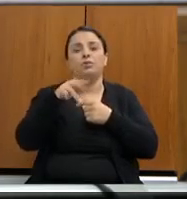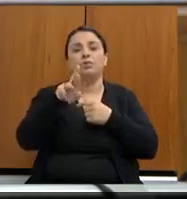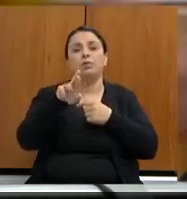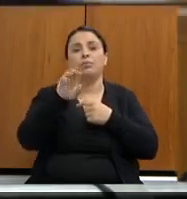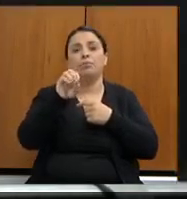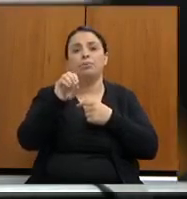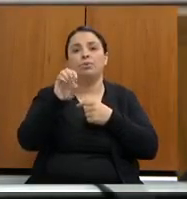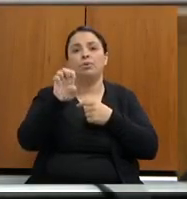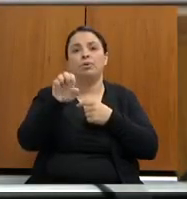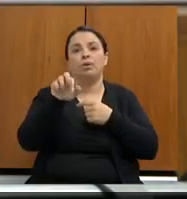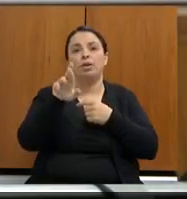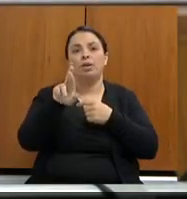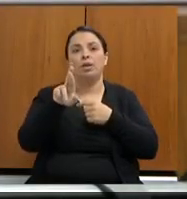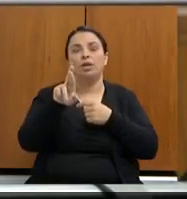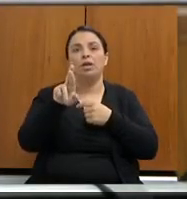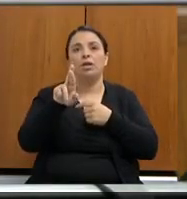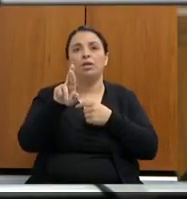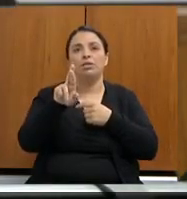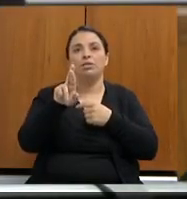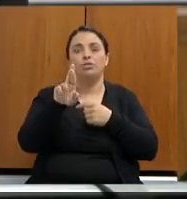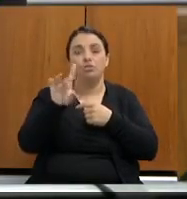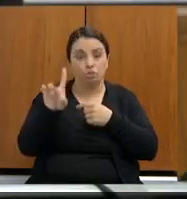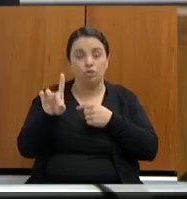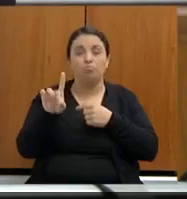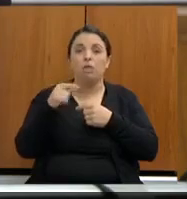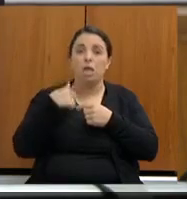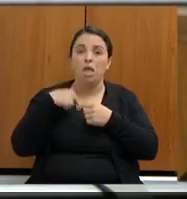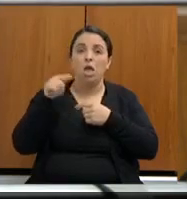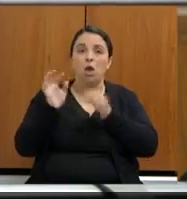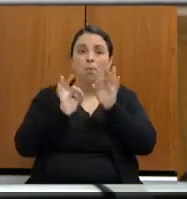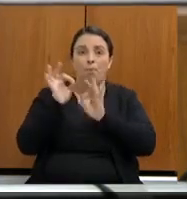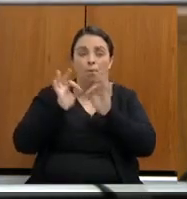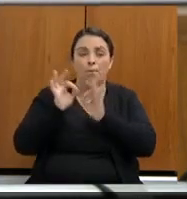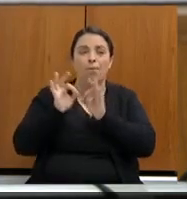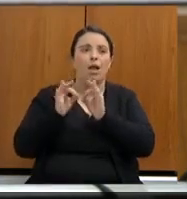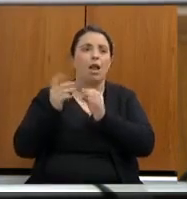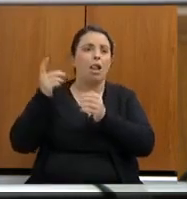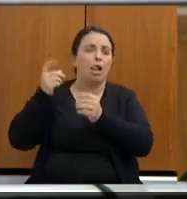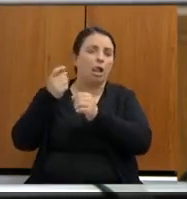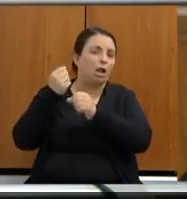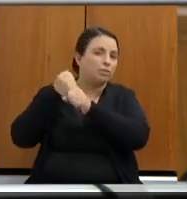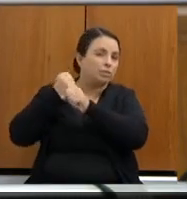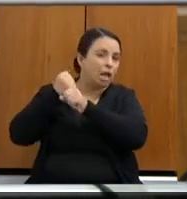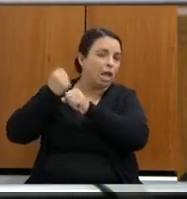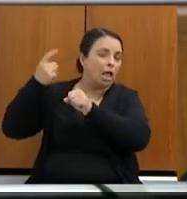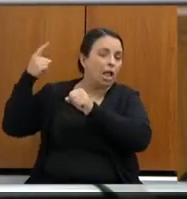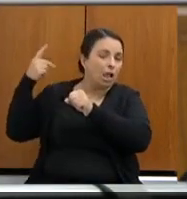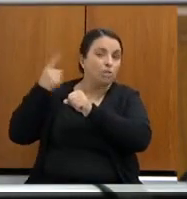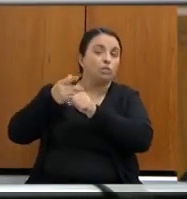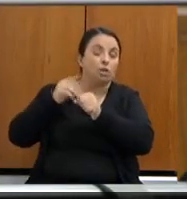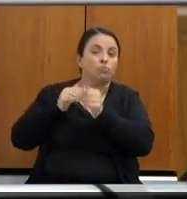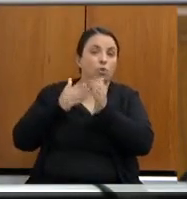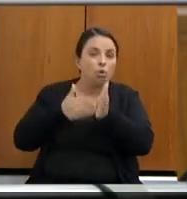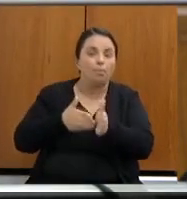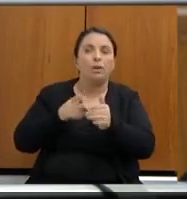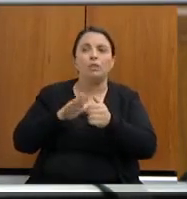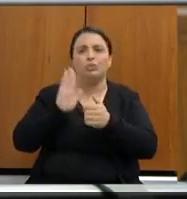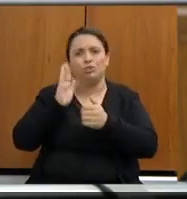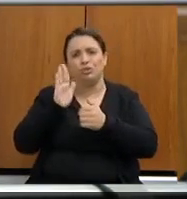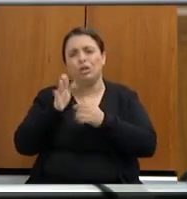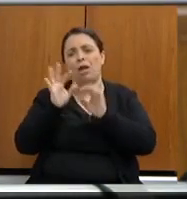programa que eu acompanho já de longas datas inclusive é empenhei recursos de emenda parlamentar a pra fortalecer o Proerd